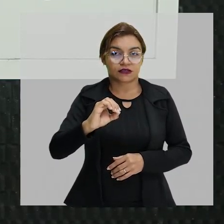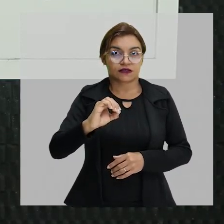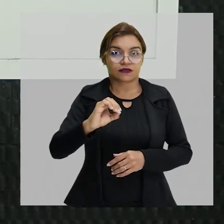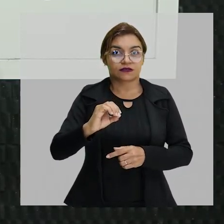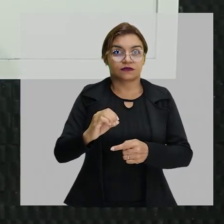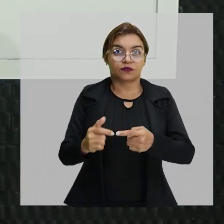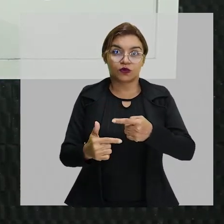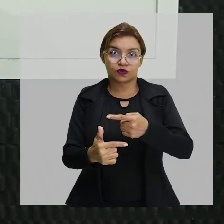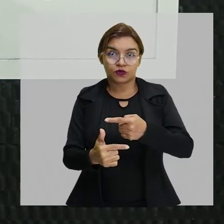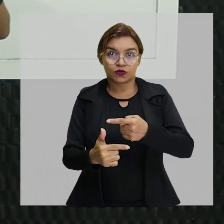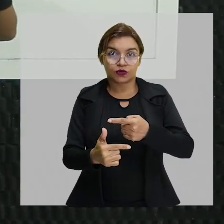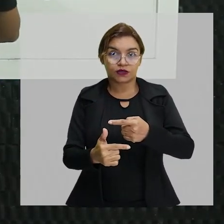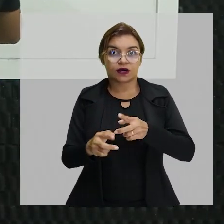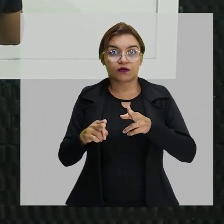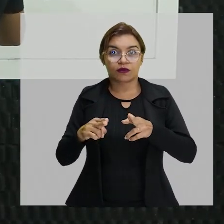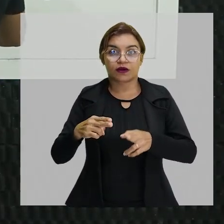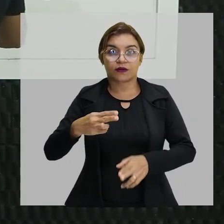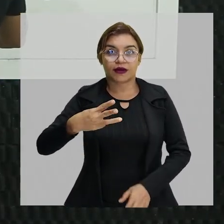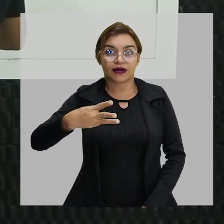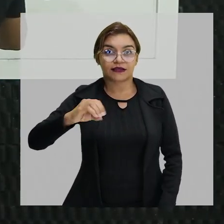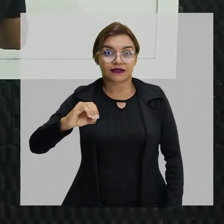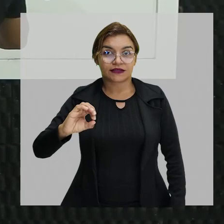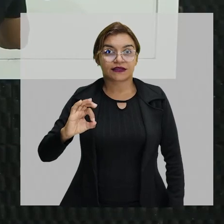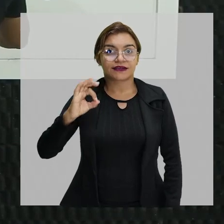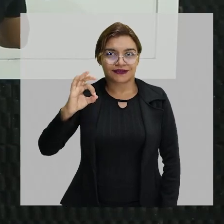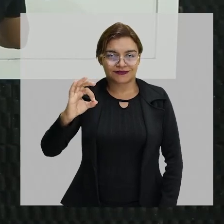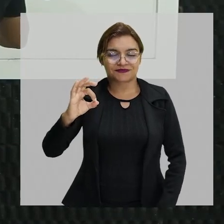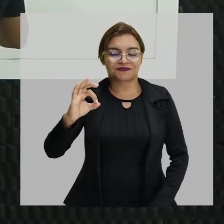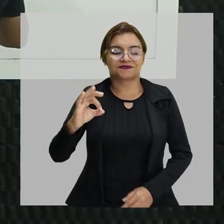né? Então, seno de 30 graus. Ó.